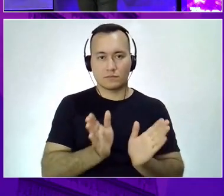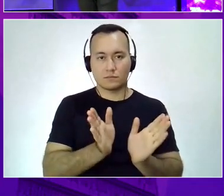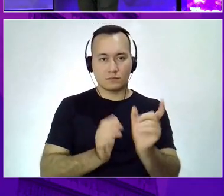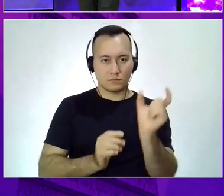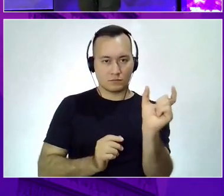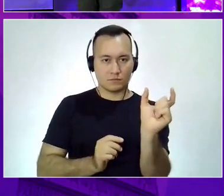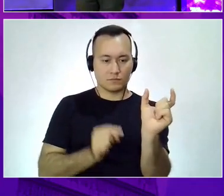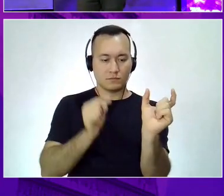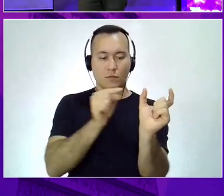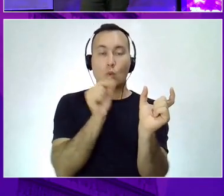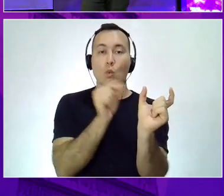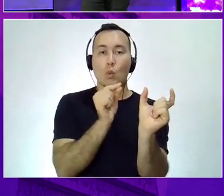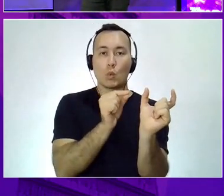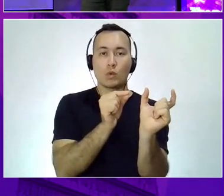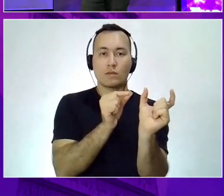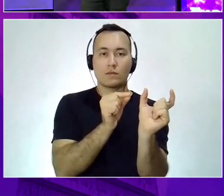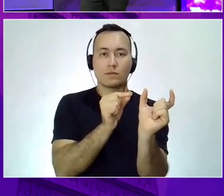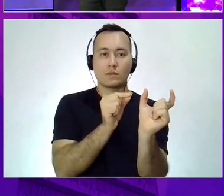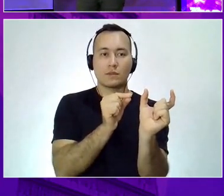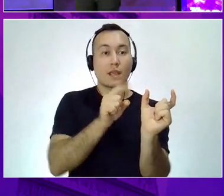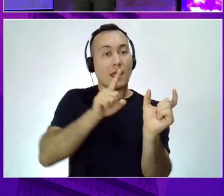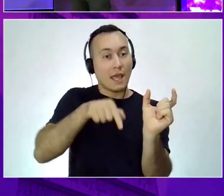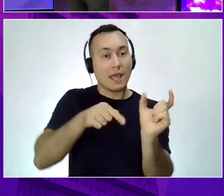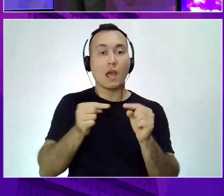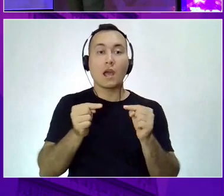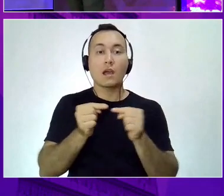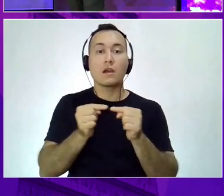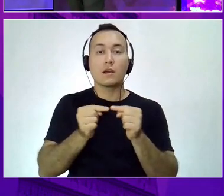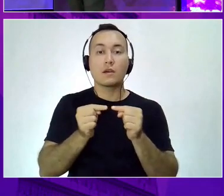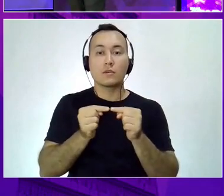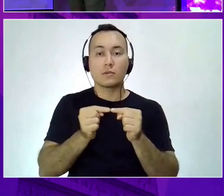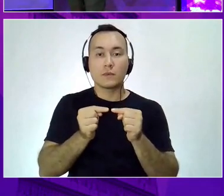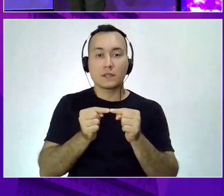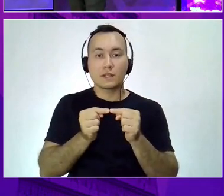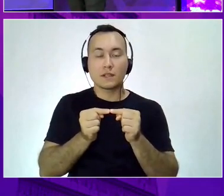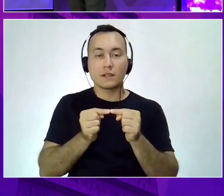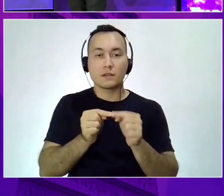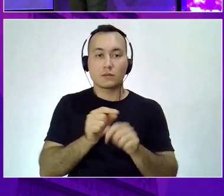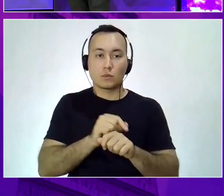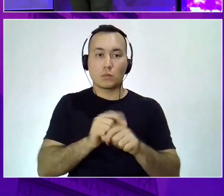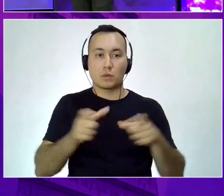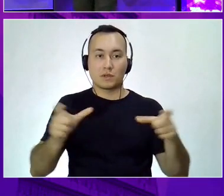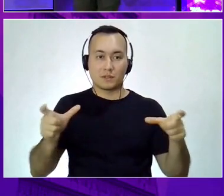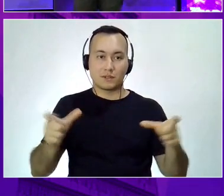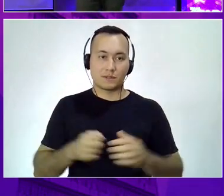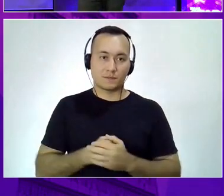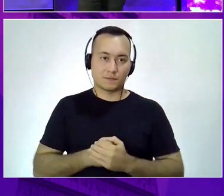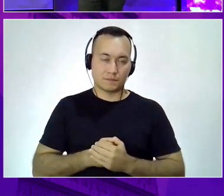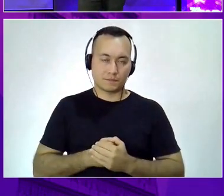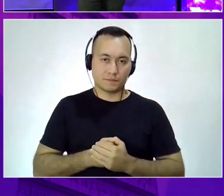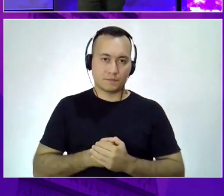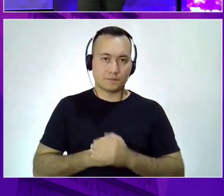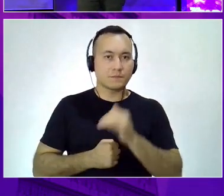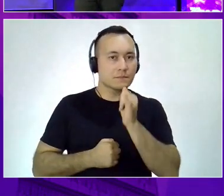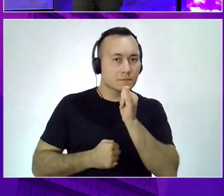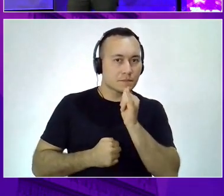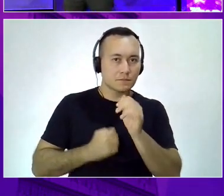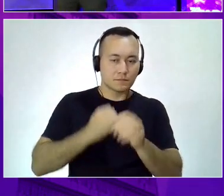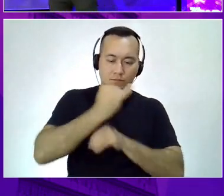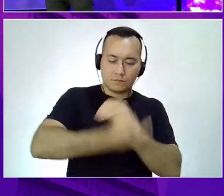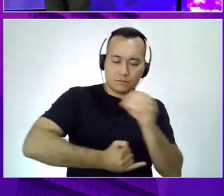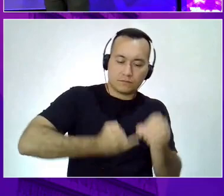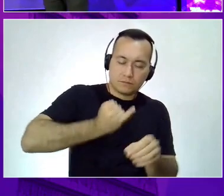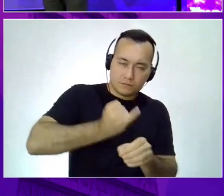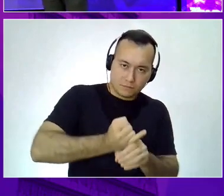equitativo. Por quê? Quando nós falamos de internet para todos, a gente está falando de um uso equitativo em que todo mundo vai